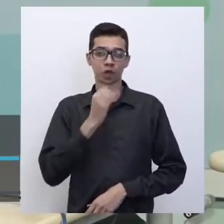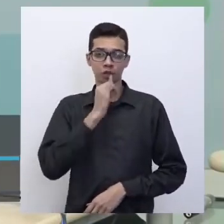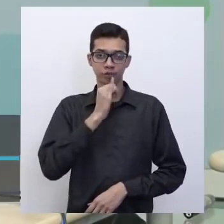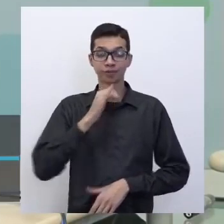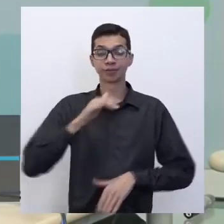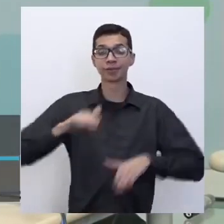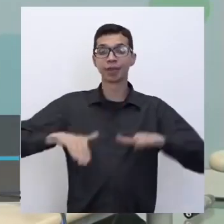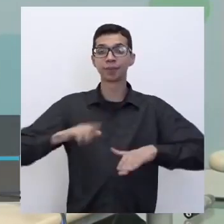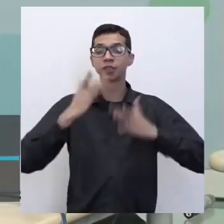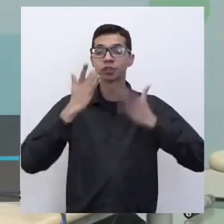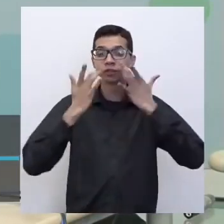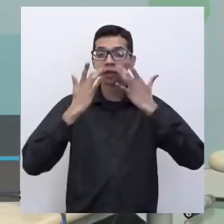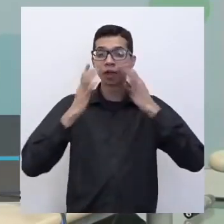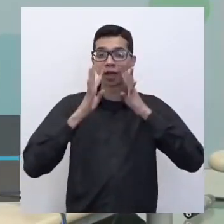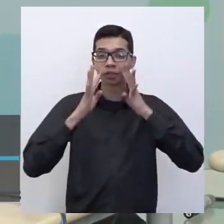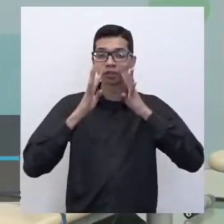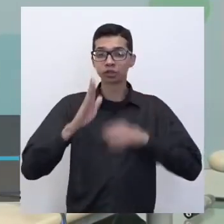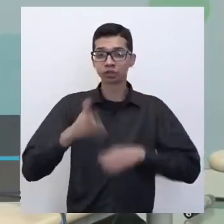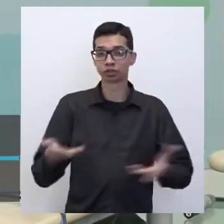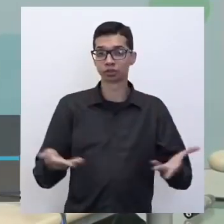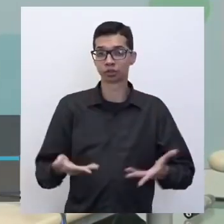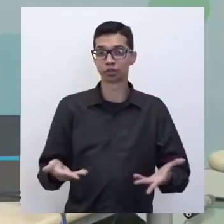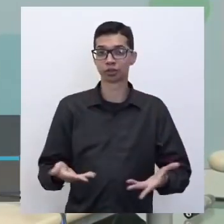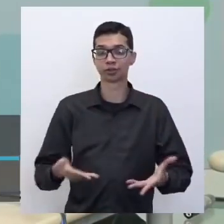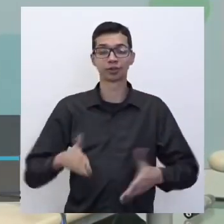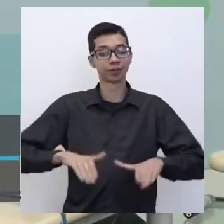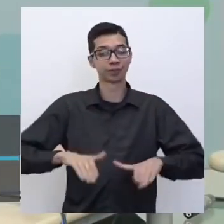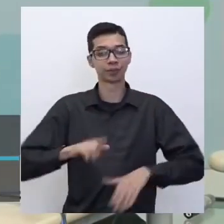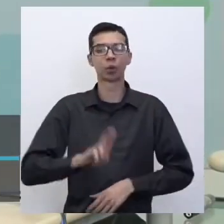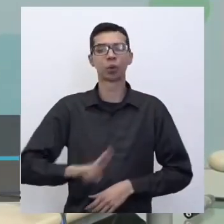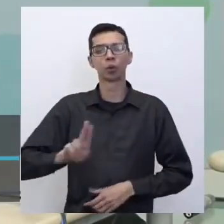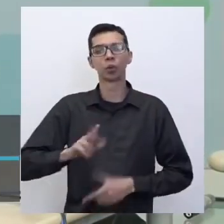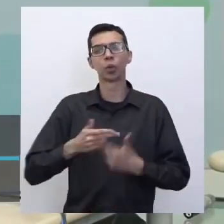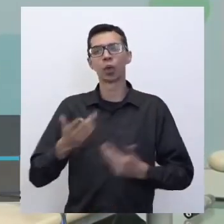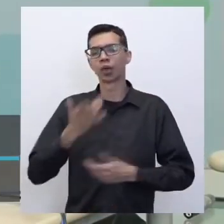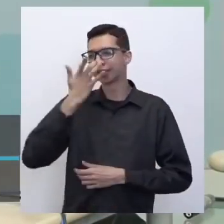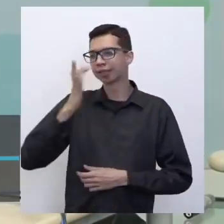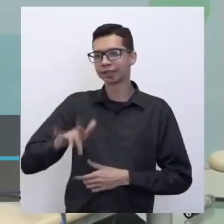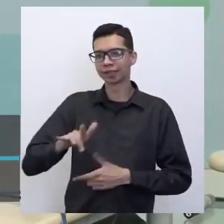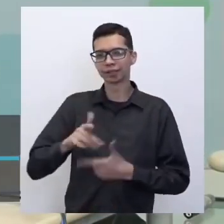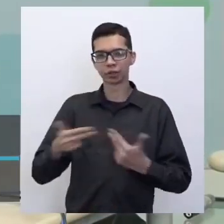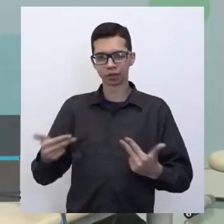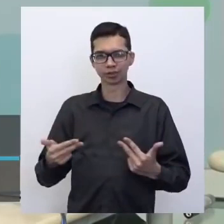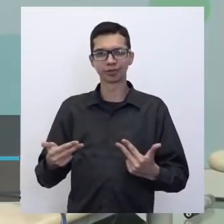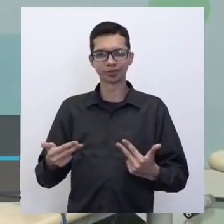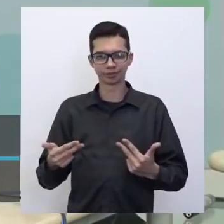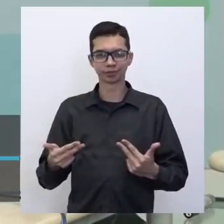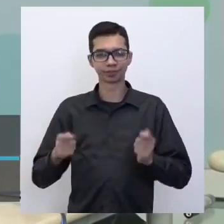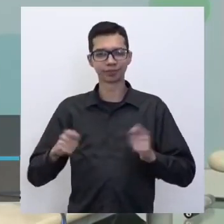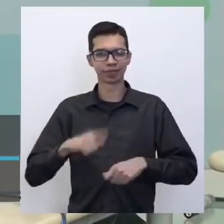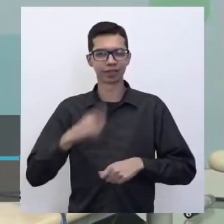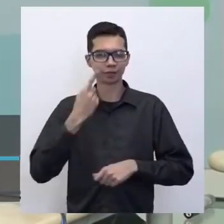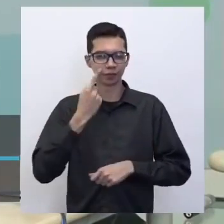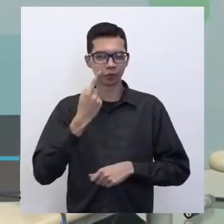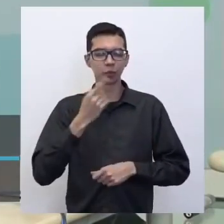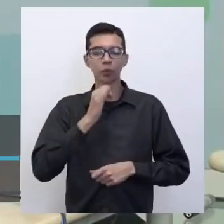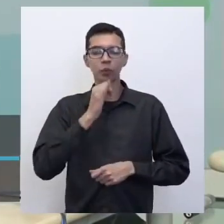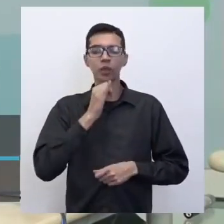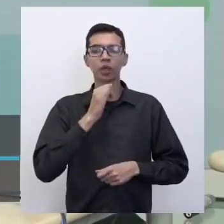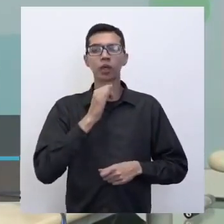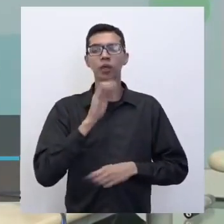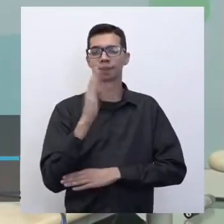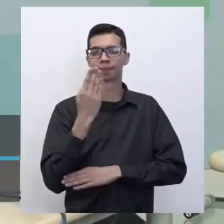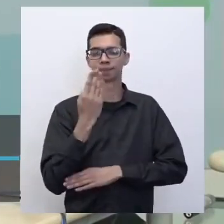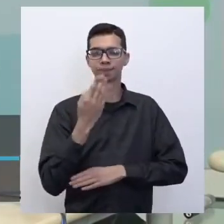vocês acabaram de assistir aí, tá? Cenários utilizando sucata, utilizando praticáveis, pallets, como foi o caso aí, e